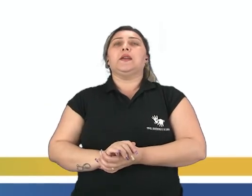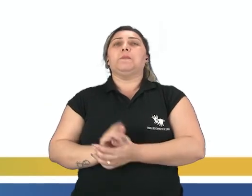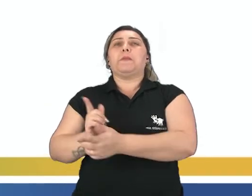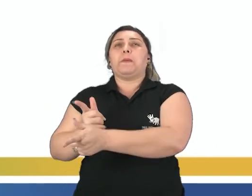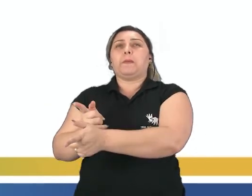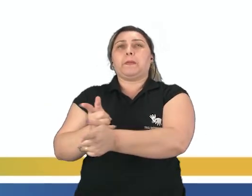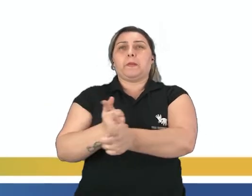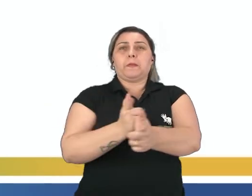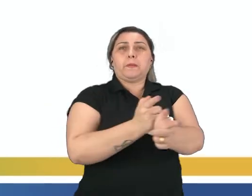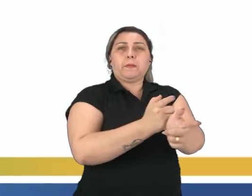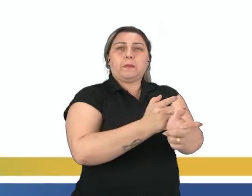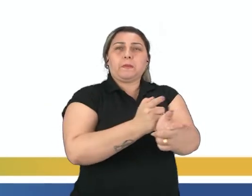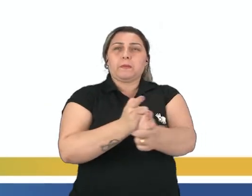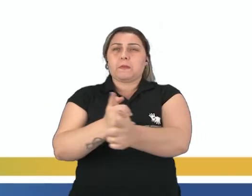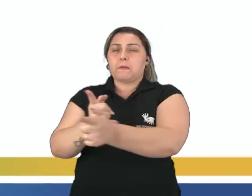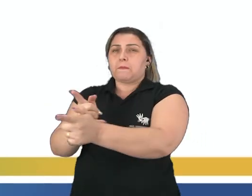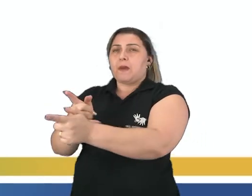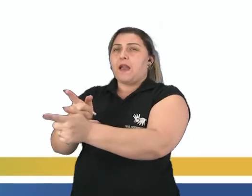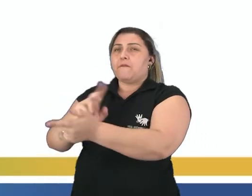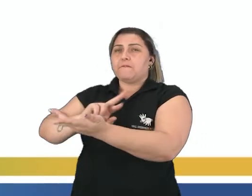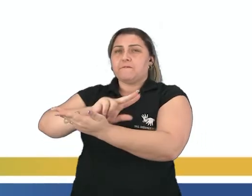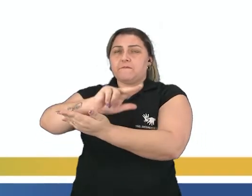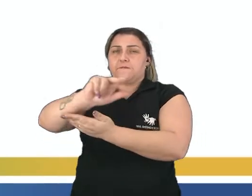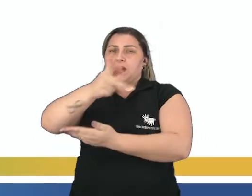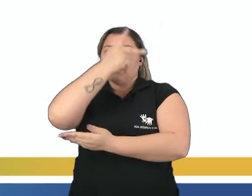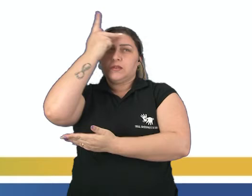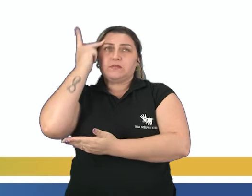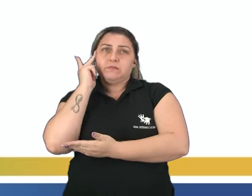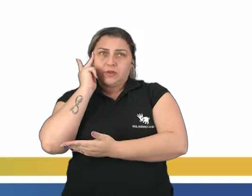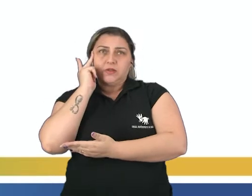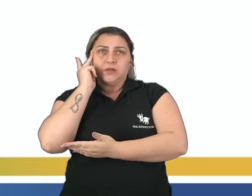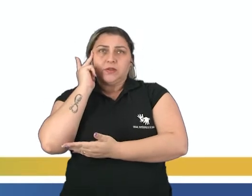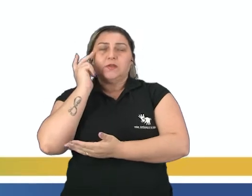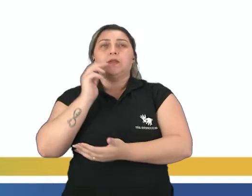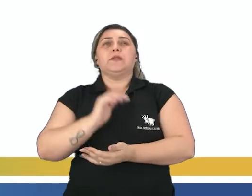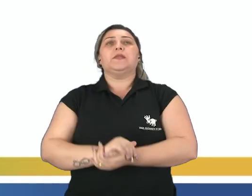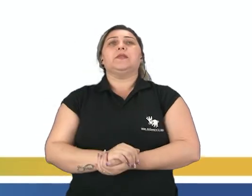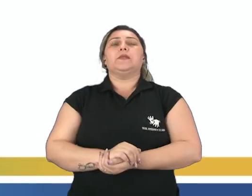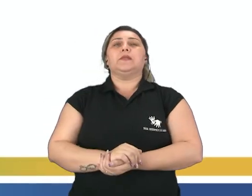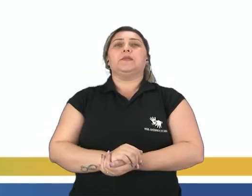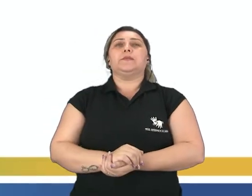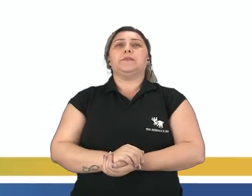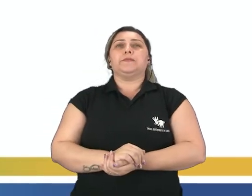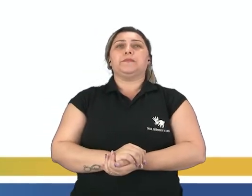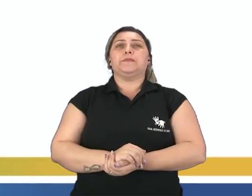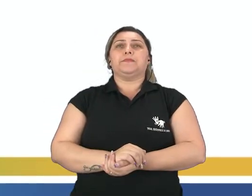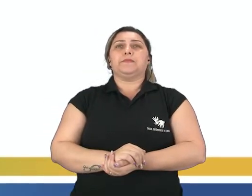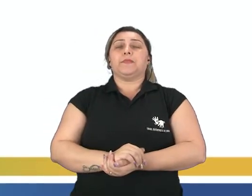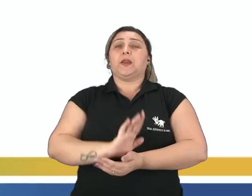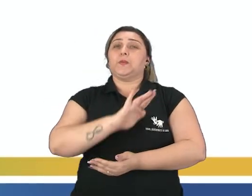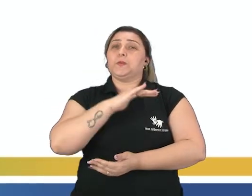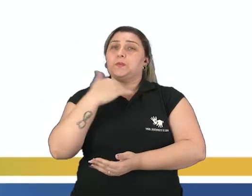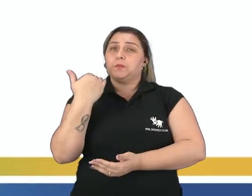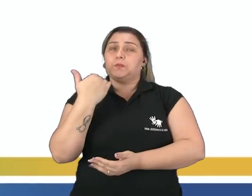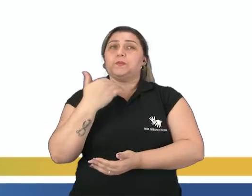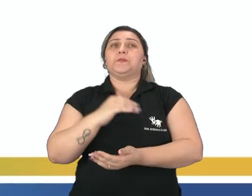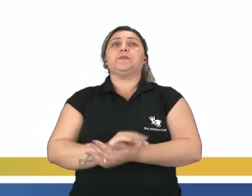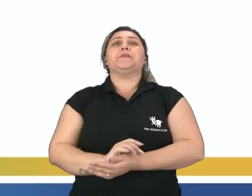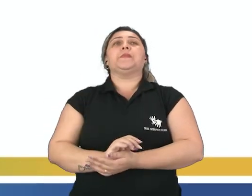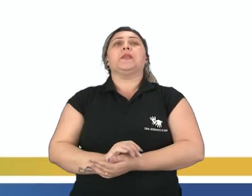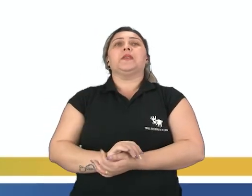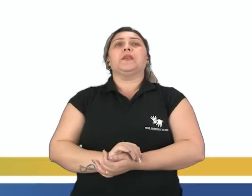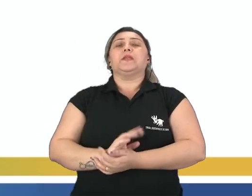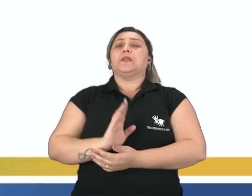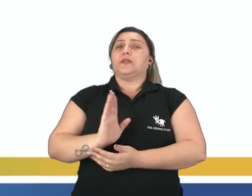guilhotinaram milhares de opositores. Esse foi um dos períodos mais sombrios de toda a Revolução, que era quando milhares de pessoas foram